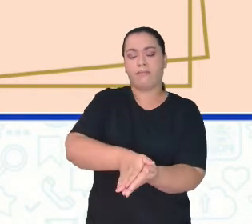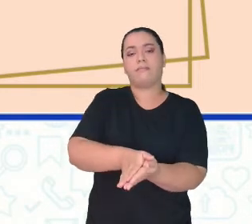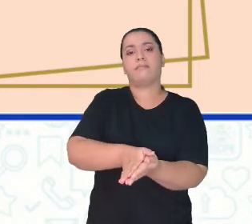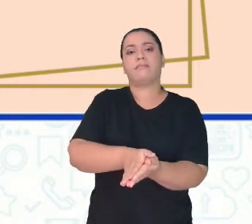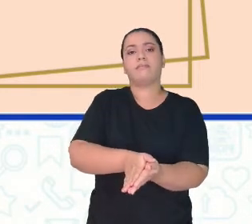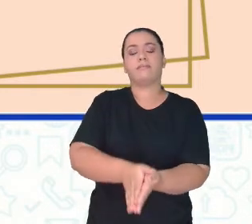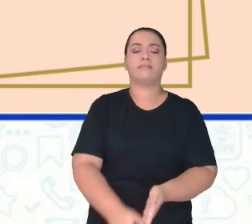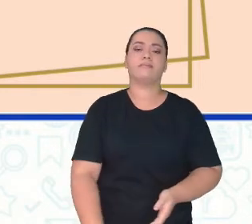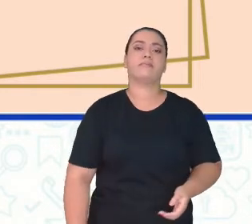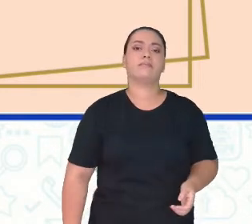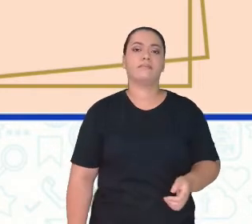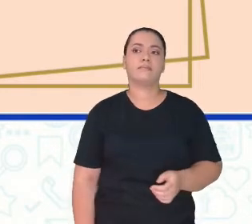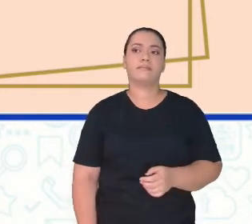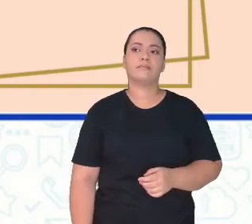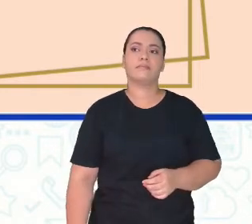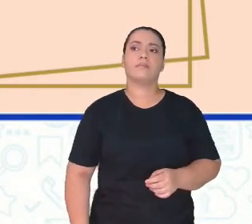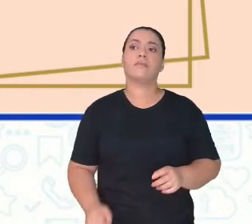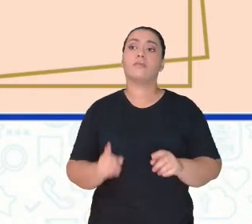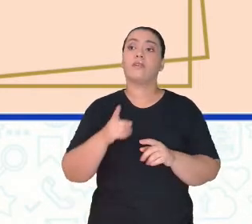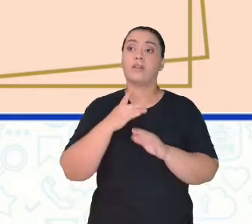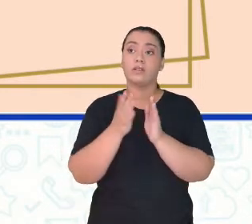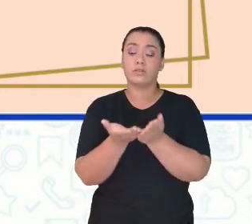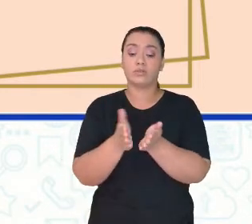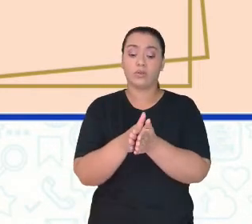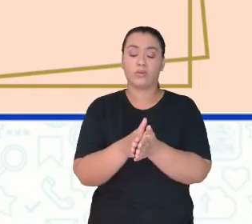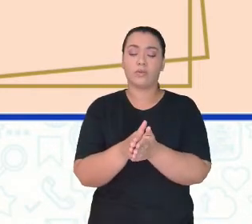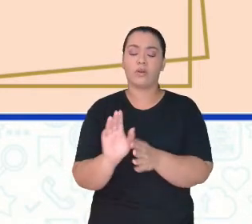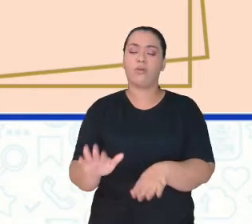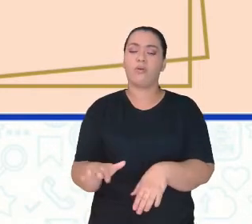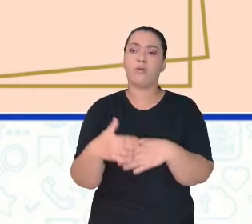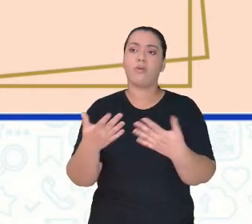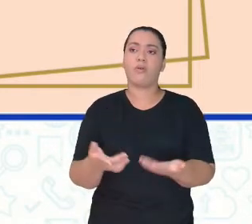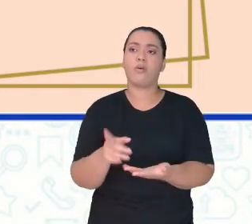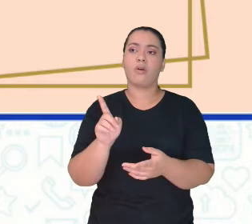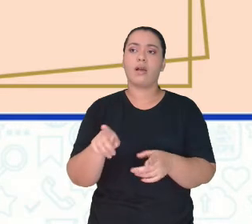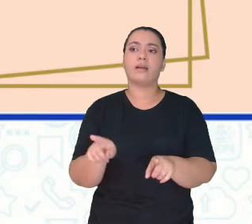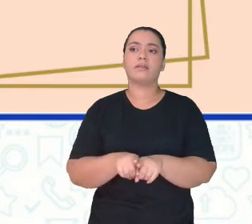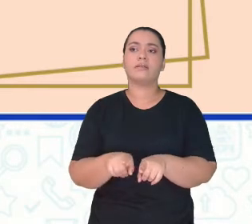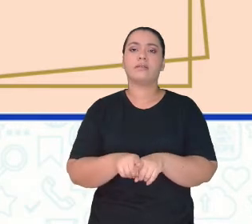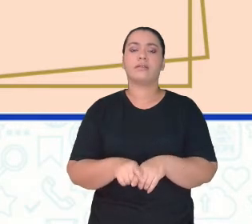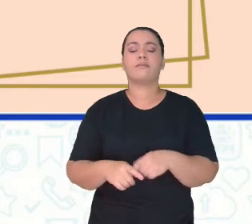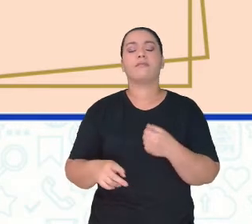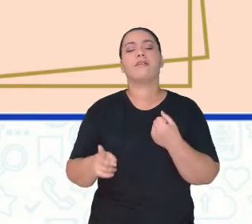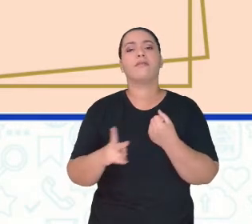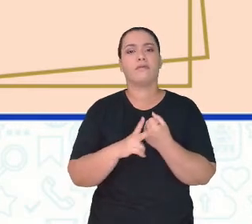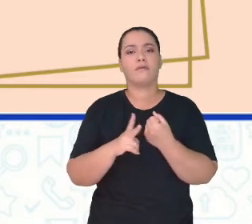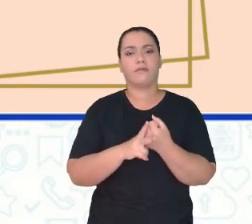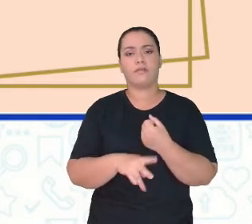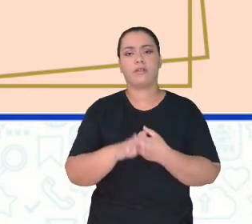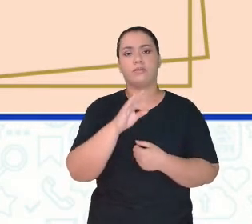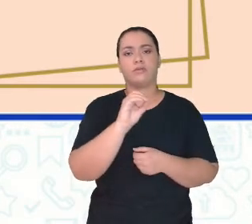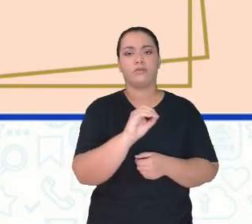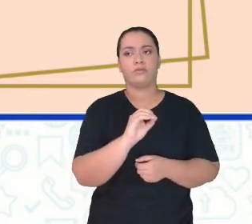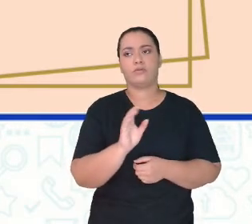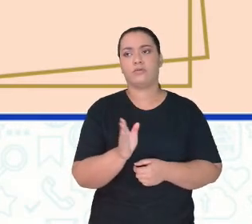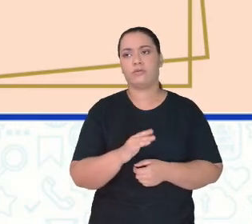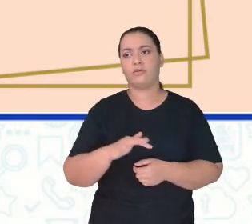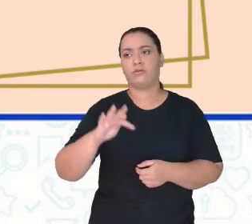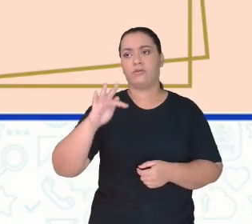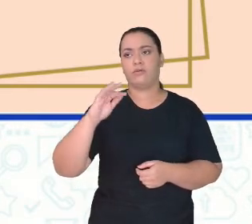inclusive. Ou o que dobra, ou ainda a derivação do verbo to fold, ou seja, dobrar.